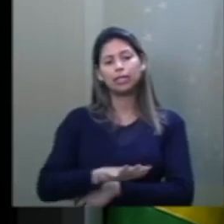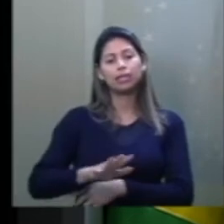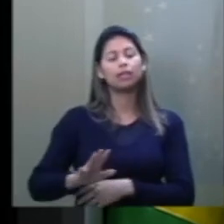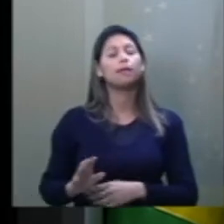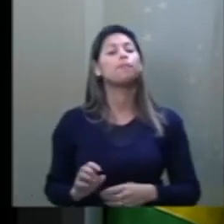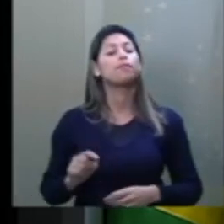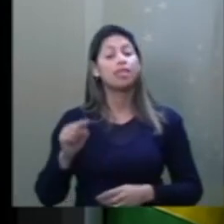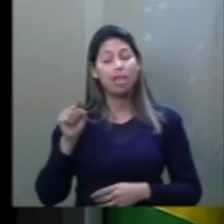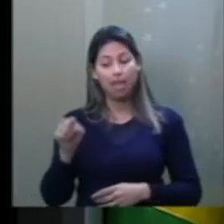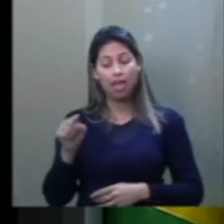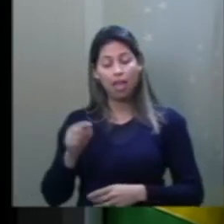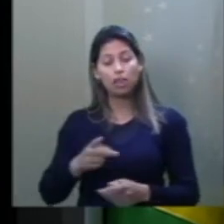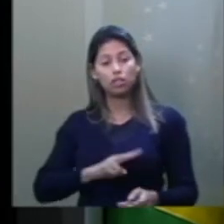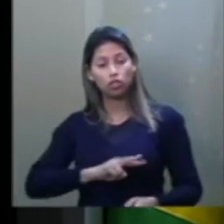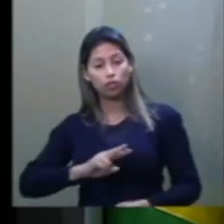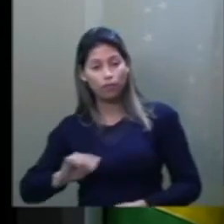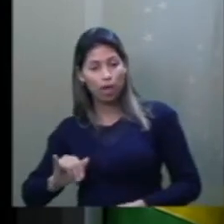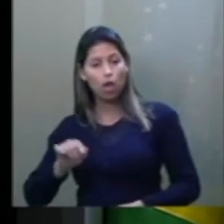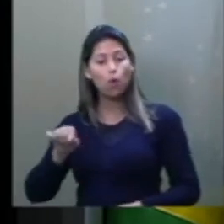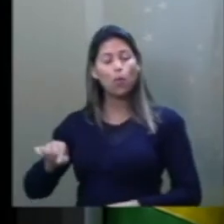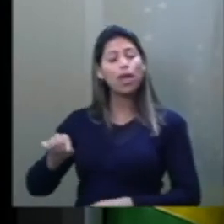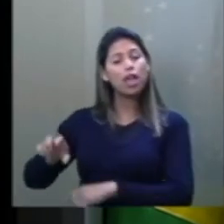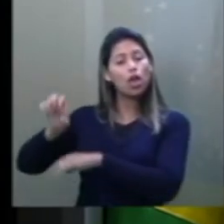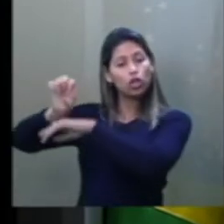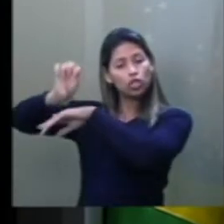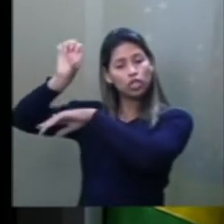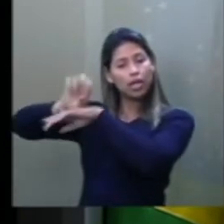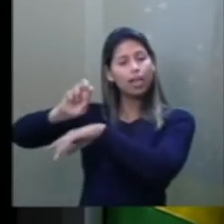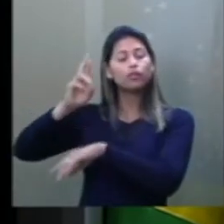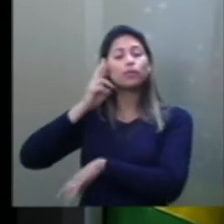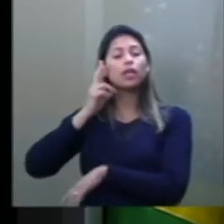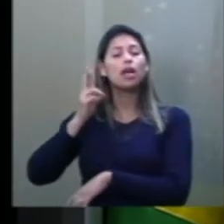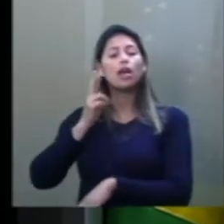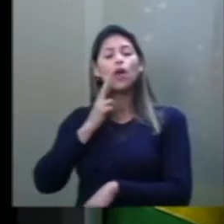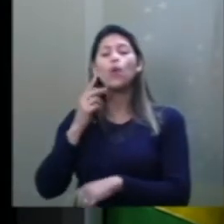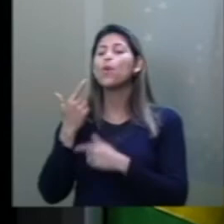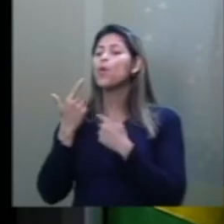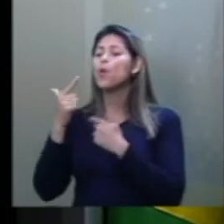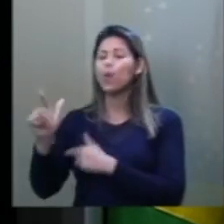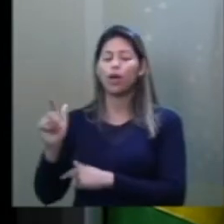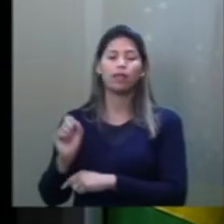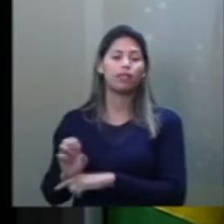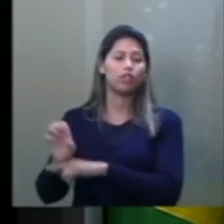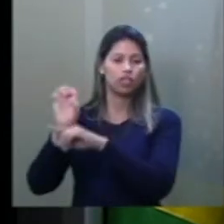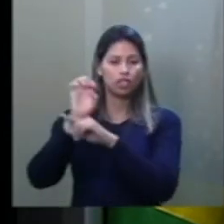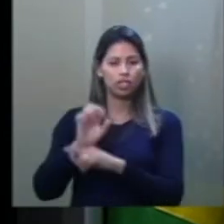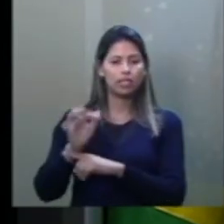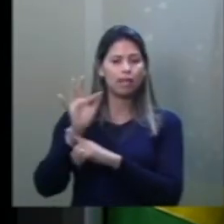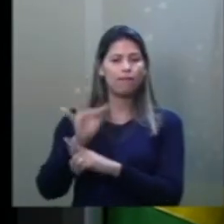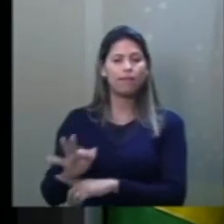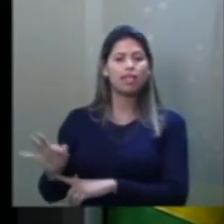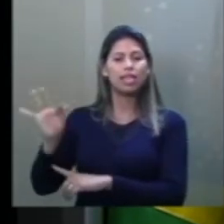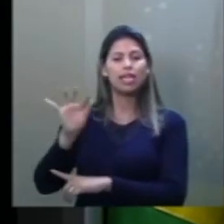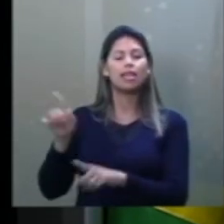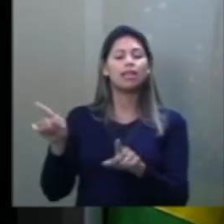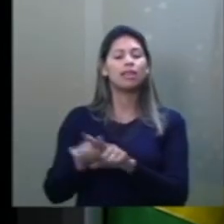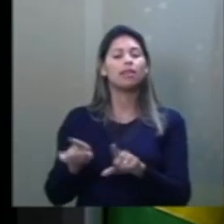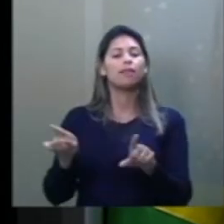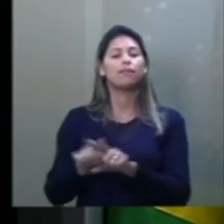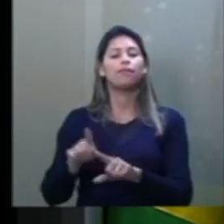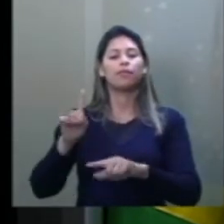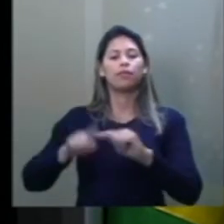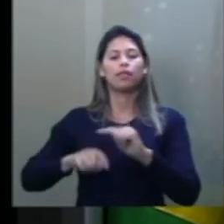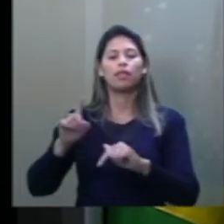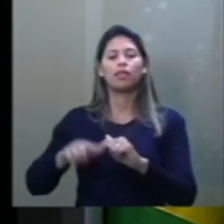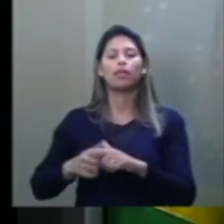em Rondônia, como estão em outros estados da federação, mas especialmente aqueles ali do estado de Rondônia, até hoje, senhor presidente,